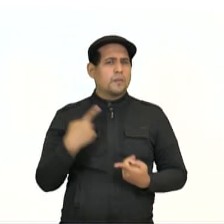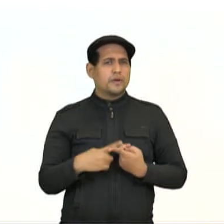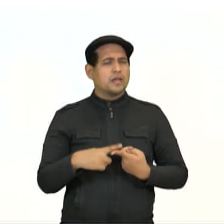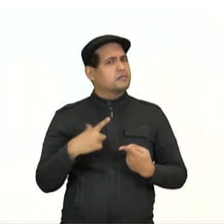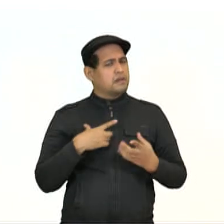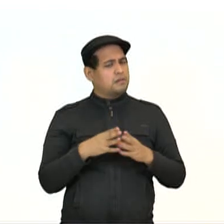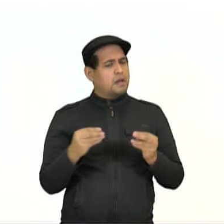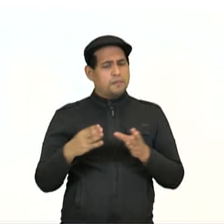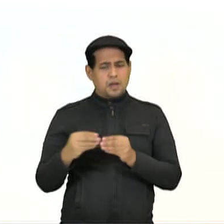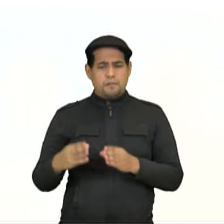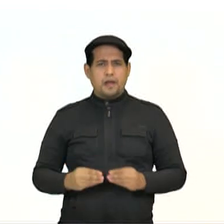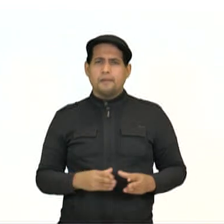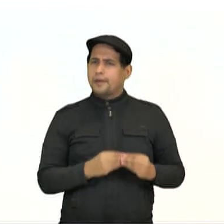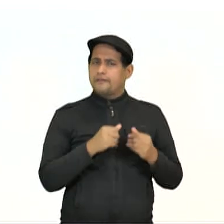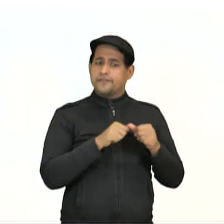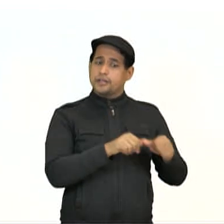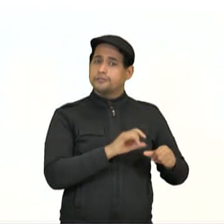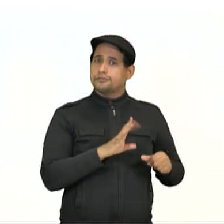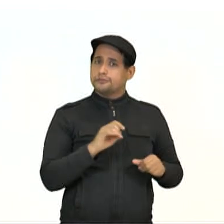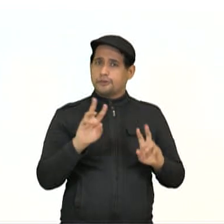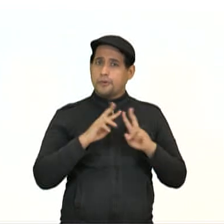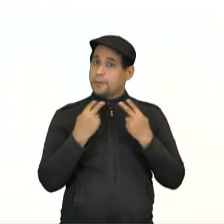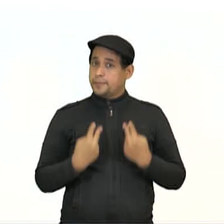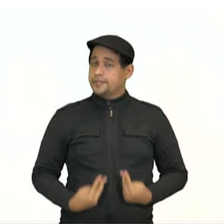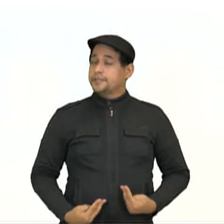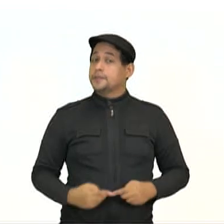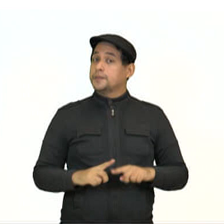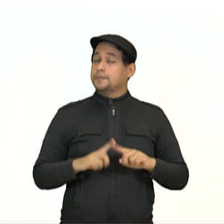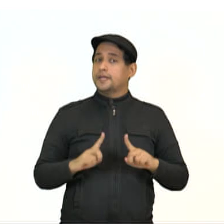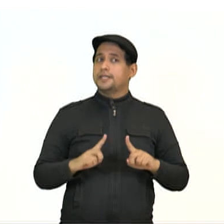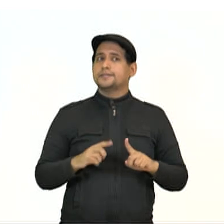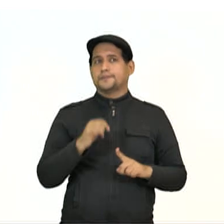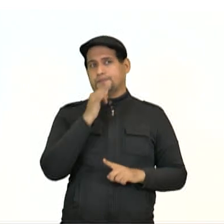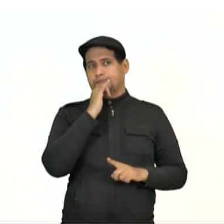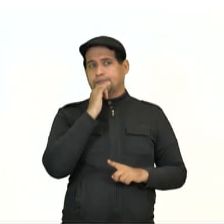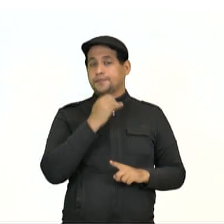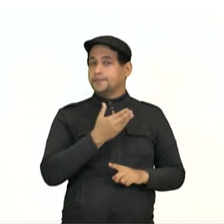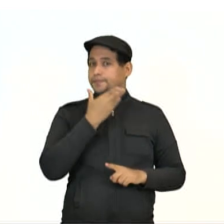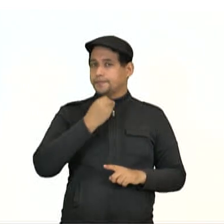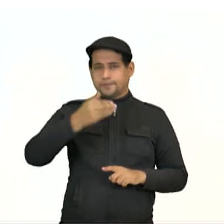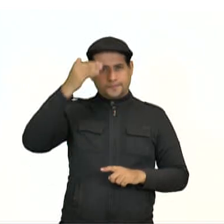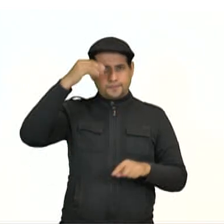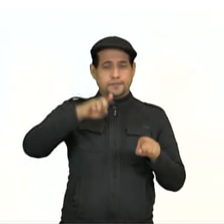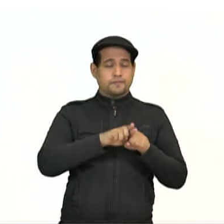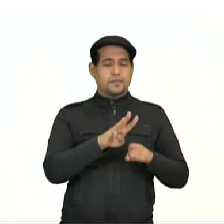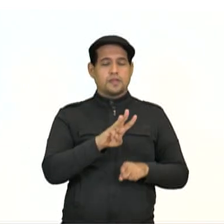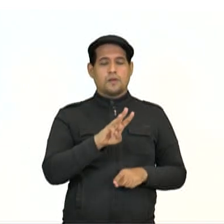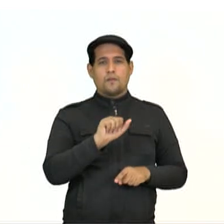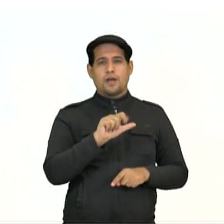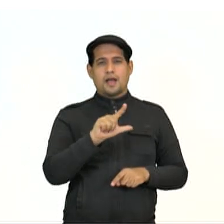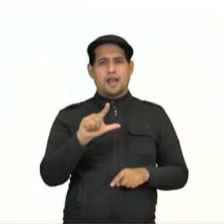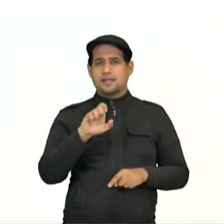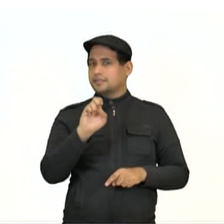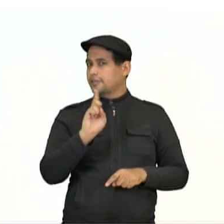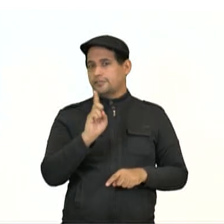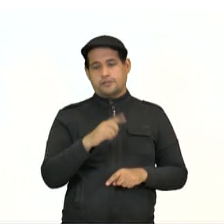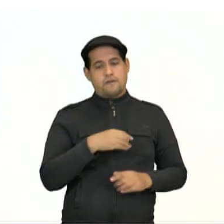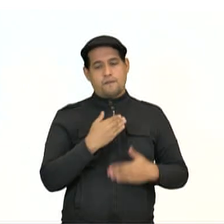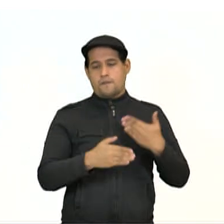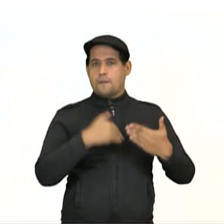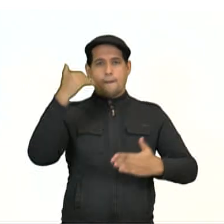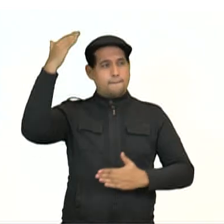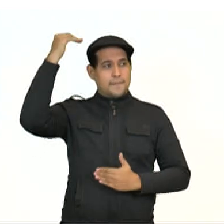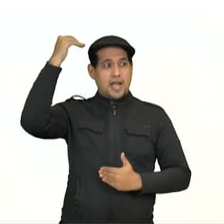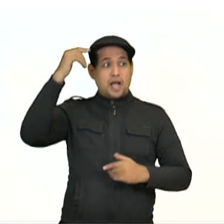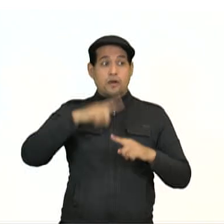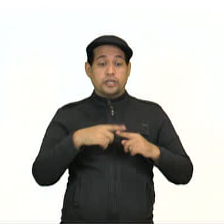ter sumido os macacos e ficado só a espécie humana. Então, segundo Darwin e Wallace, nós não evoluímos dos macacos. A